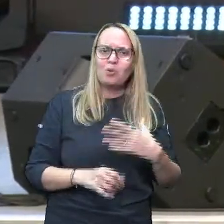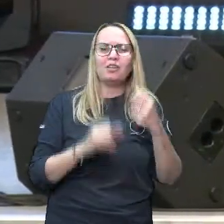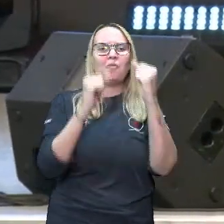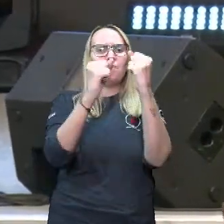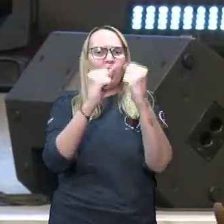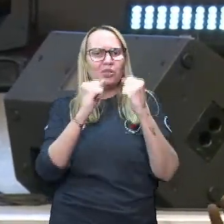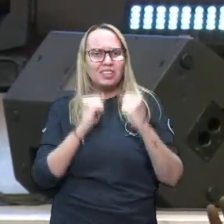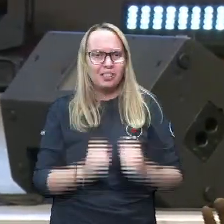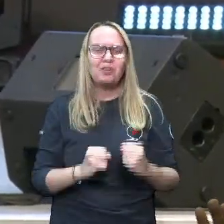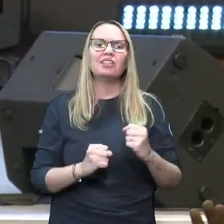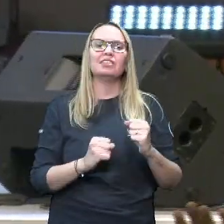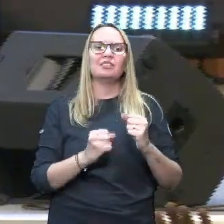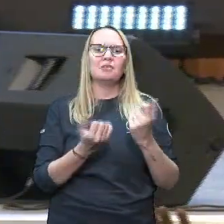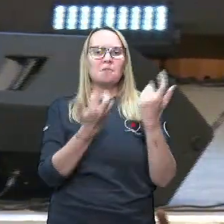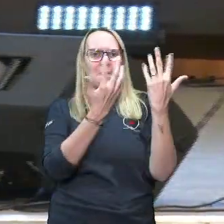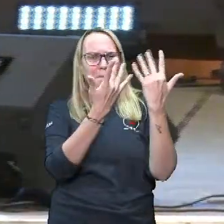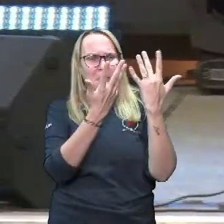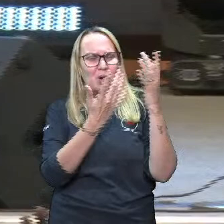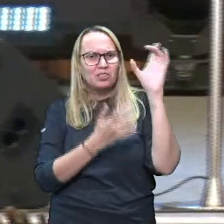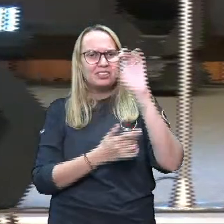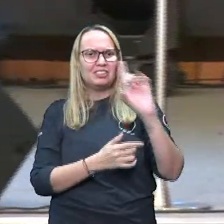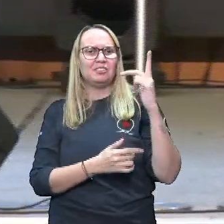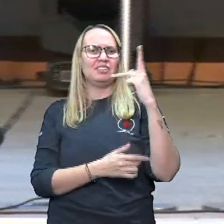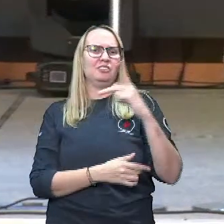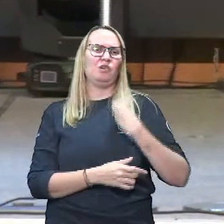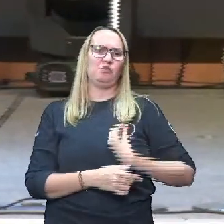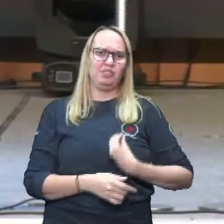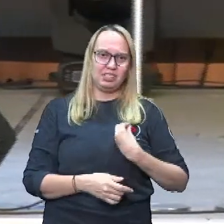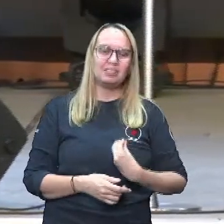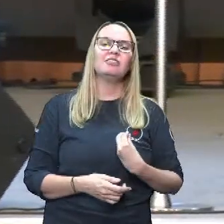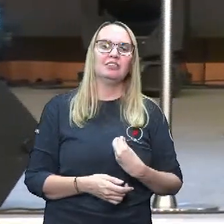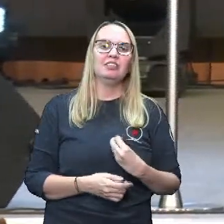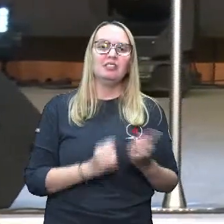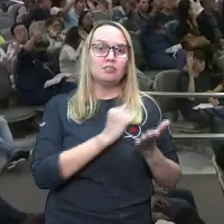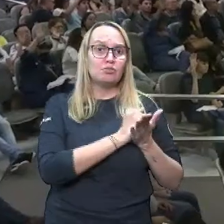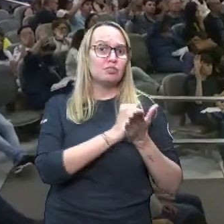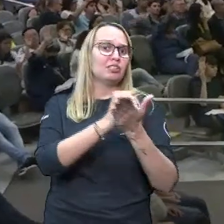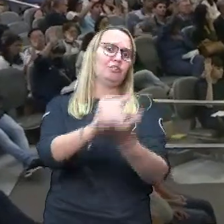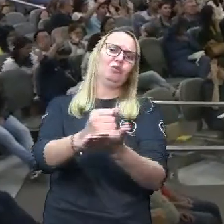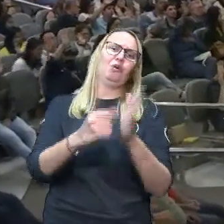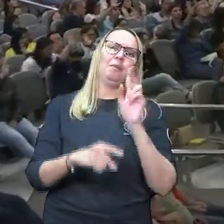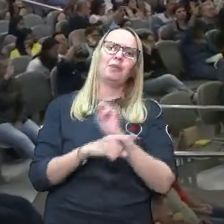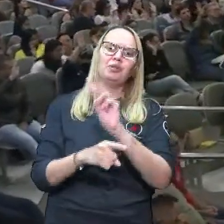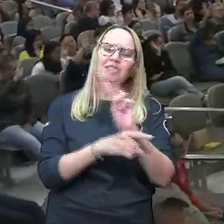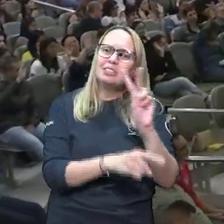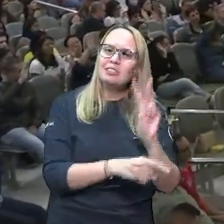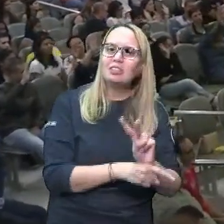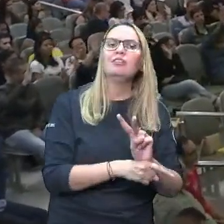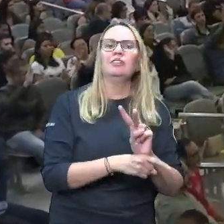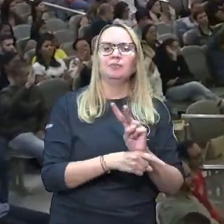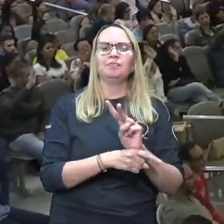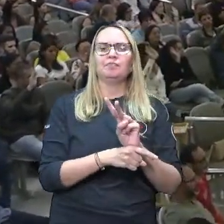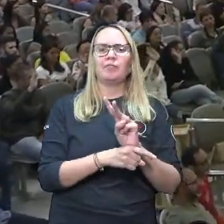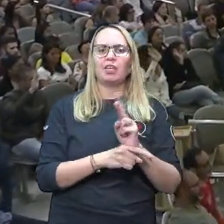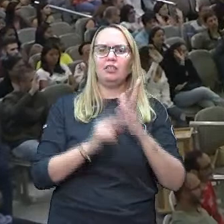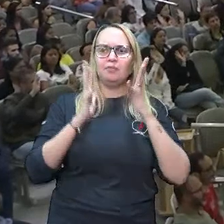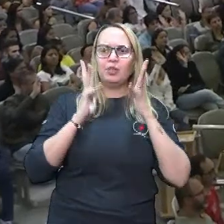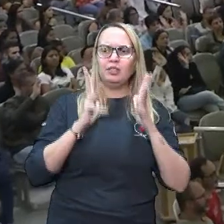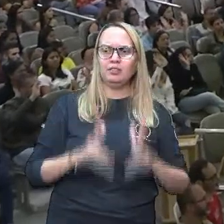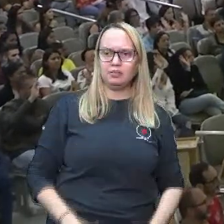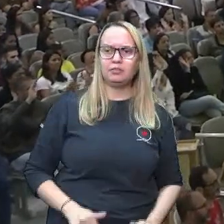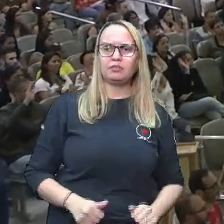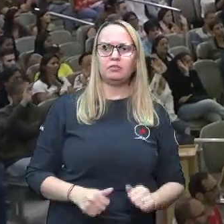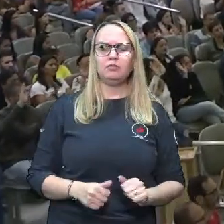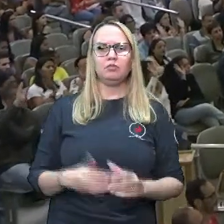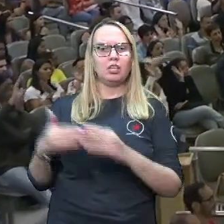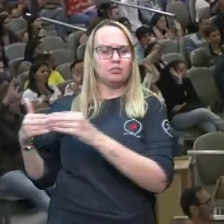a potente mão de Deus que está sobre a sua vida, te sustentou, te guardou, te limpou, te trouxe aqui. Tem alguém grato